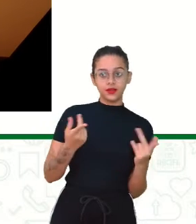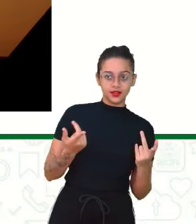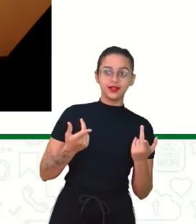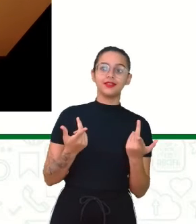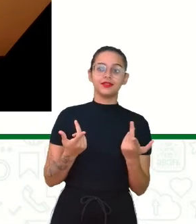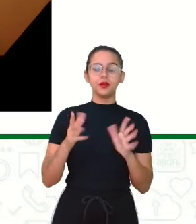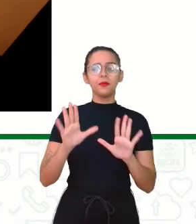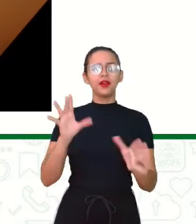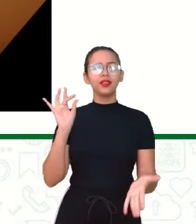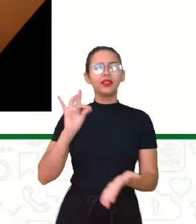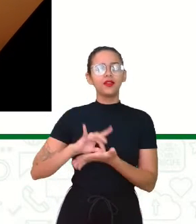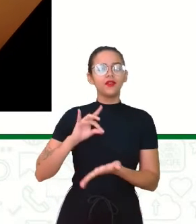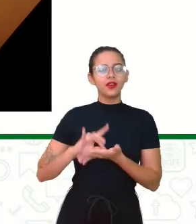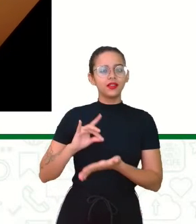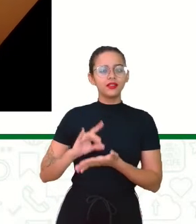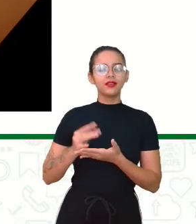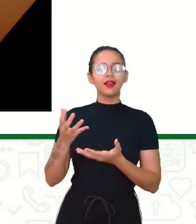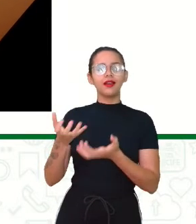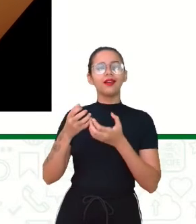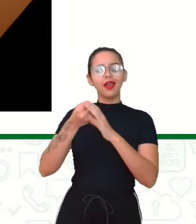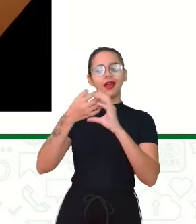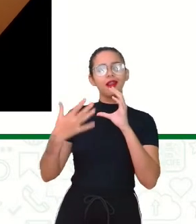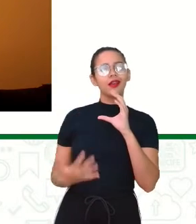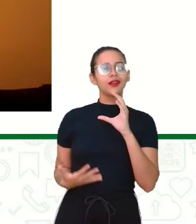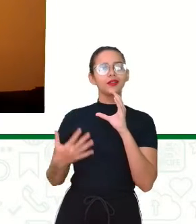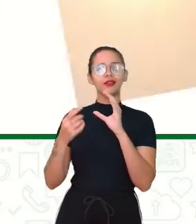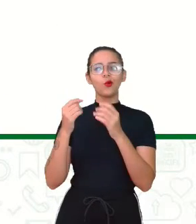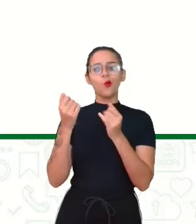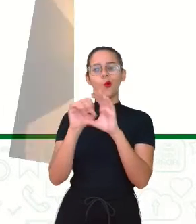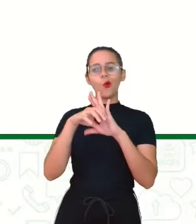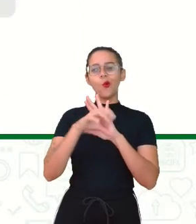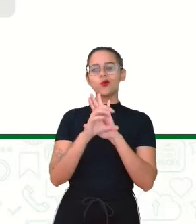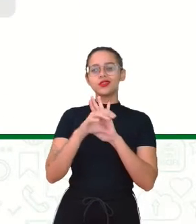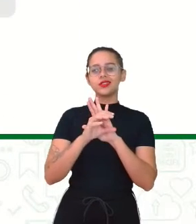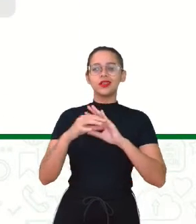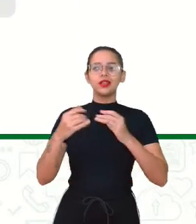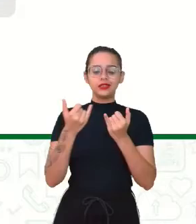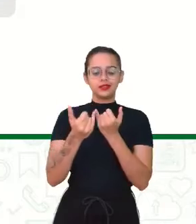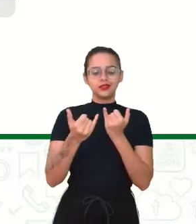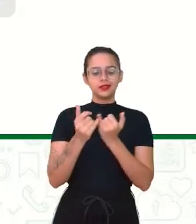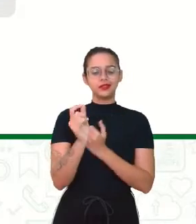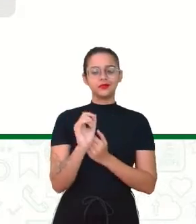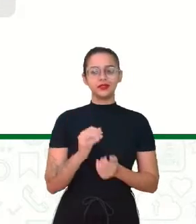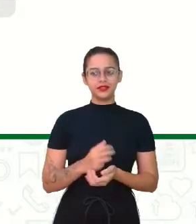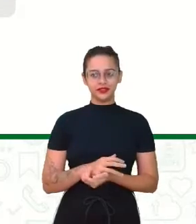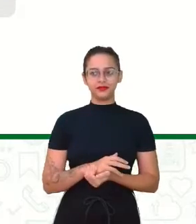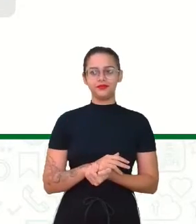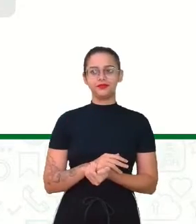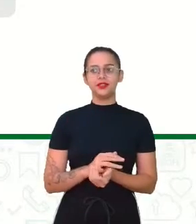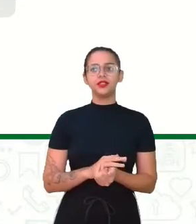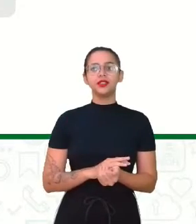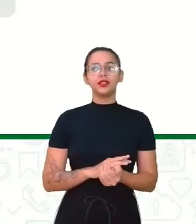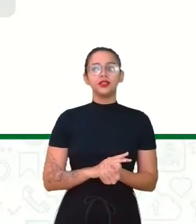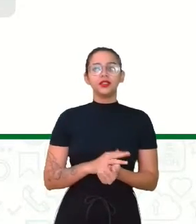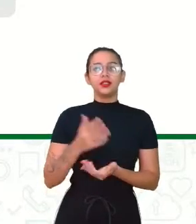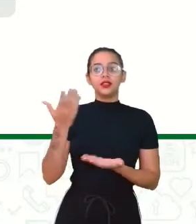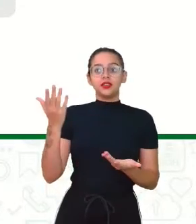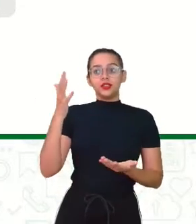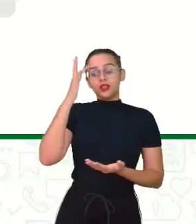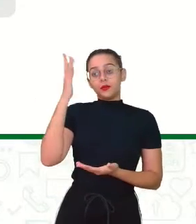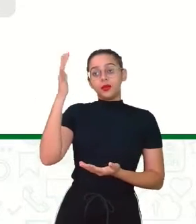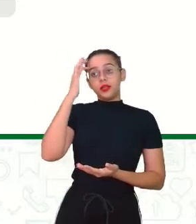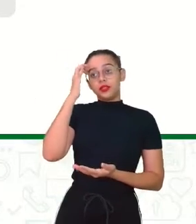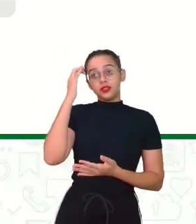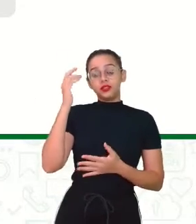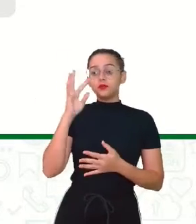diferente, mas na verdade a gente vai estar querendo caracterizar o conceito de semelhança, né? Então, imagina você assistindo a um